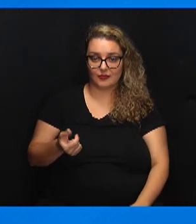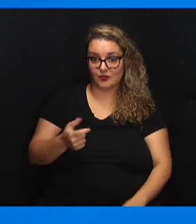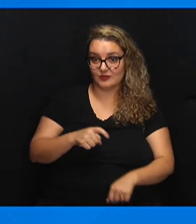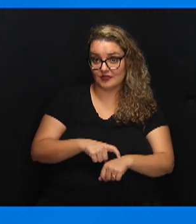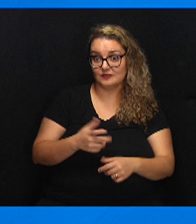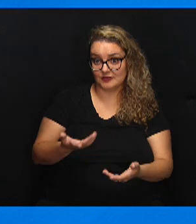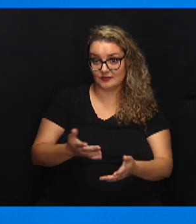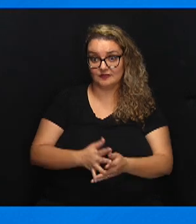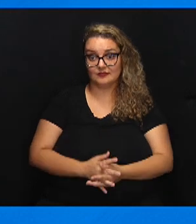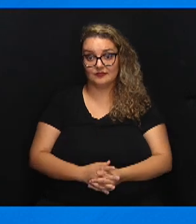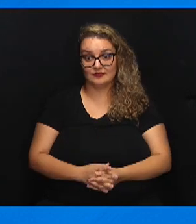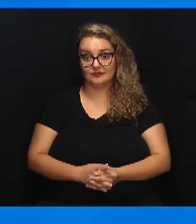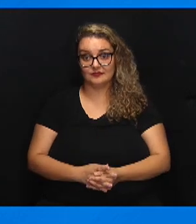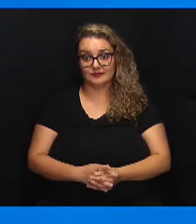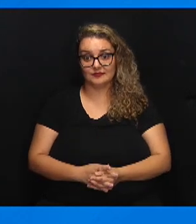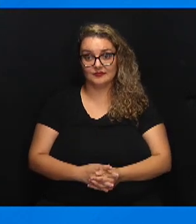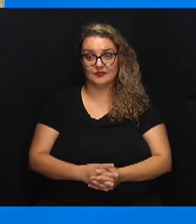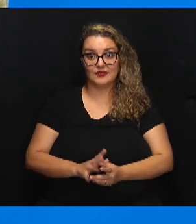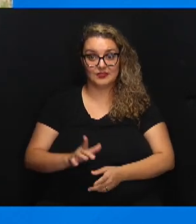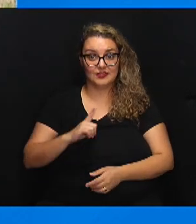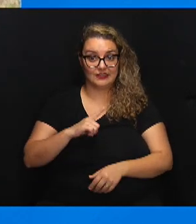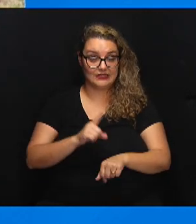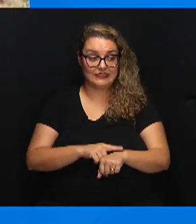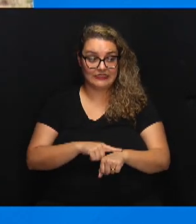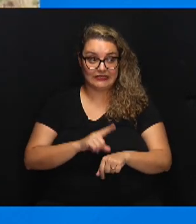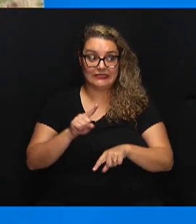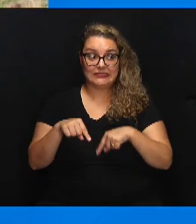dizer, já tirou um tempinho, porque sabe que